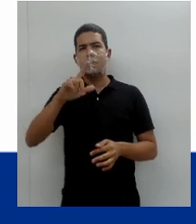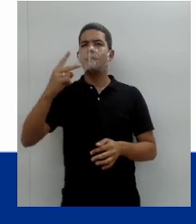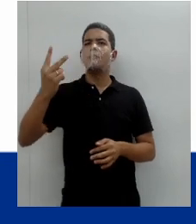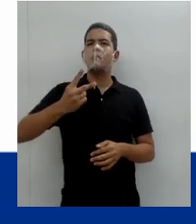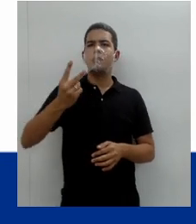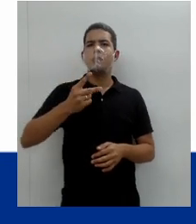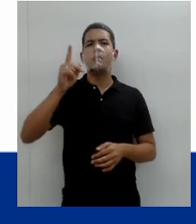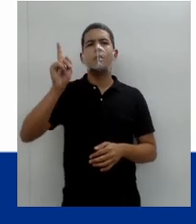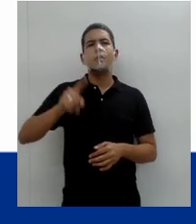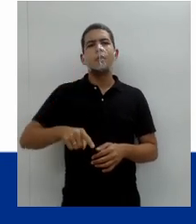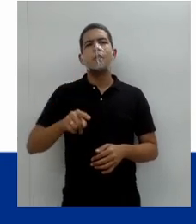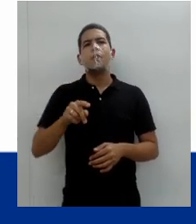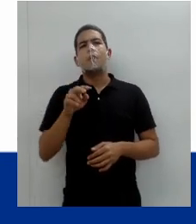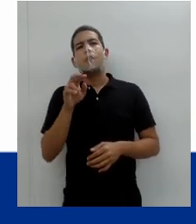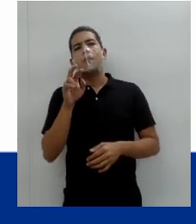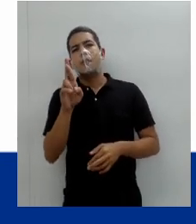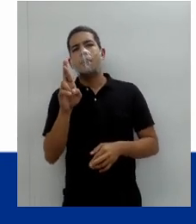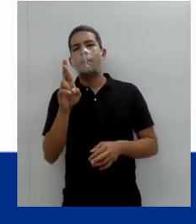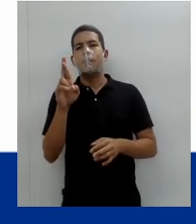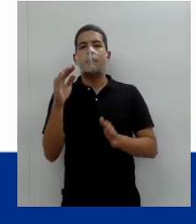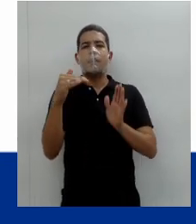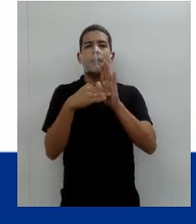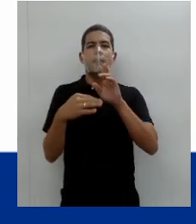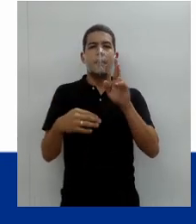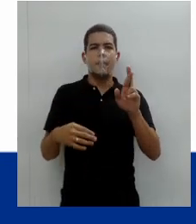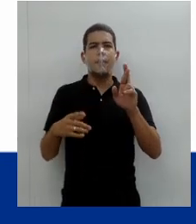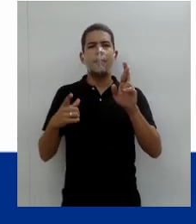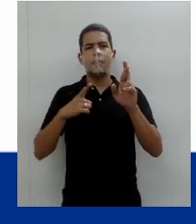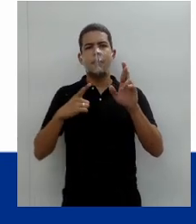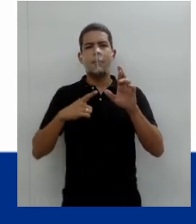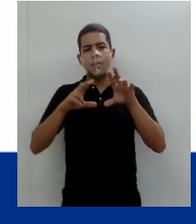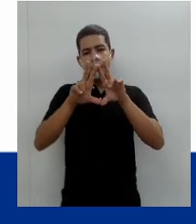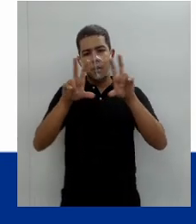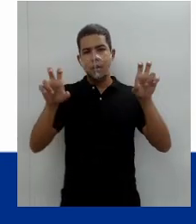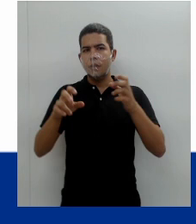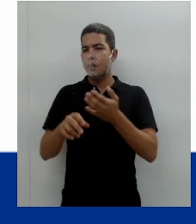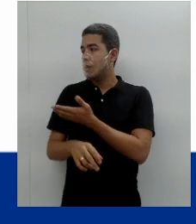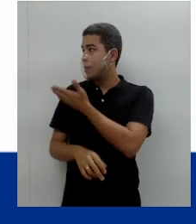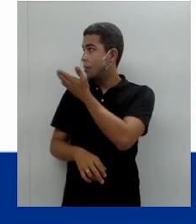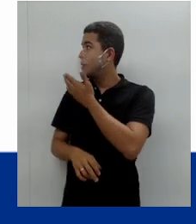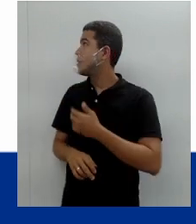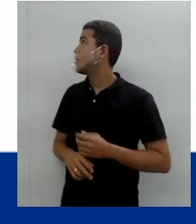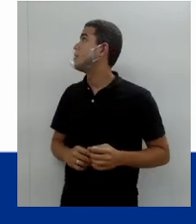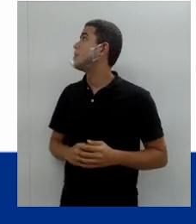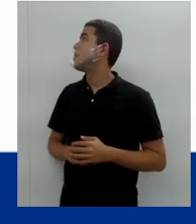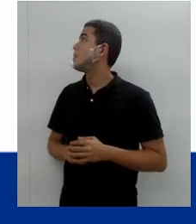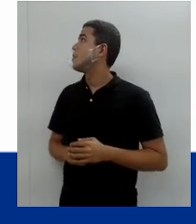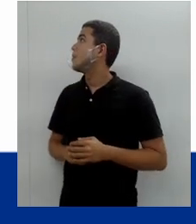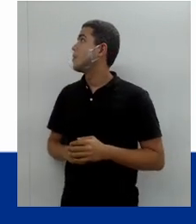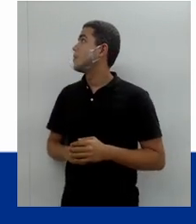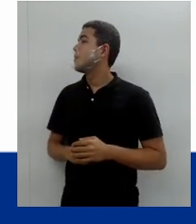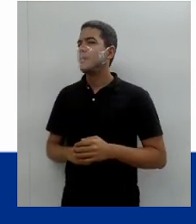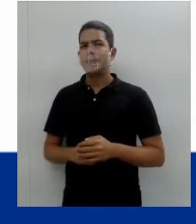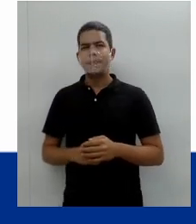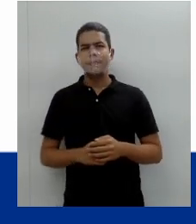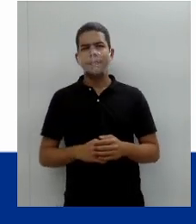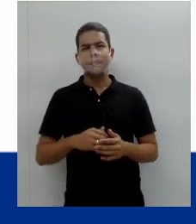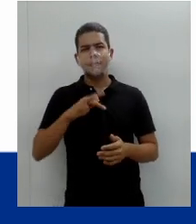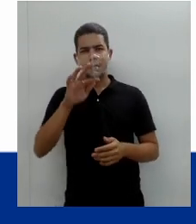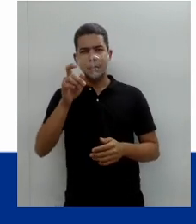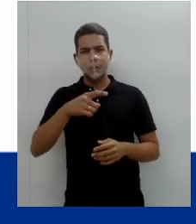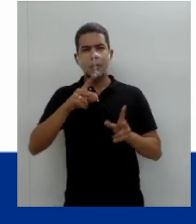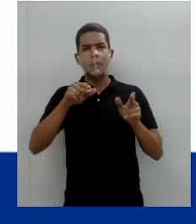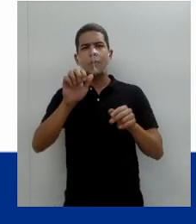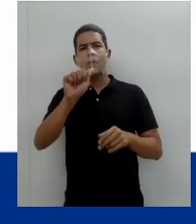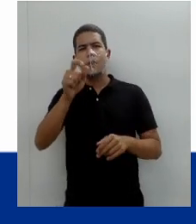de R em R definida por essa estrutura que está aí em tua tela. f de x igual a ax ao